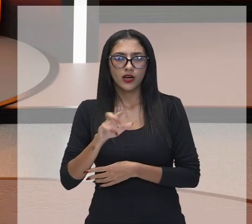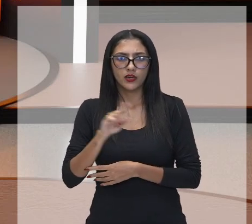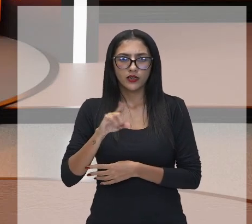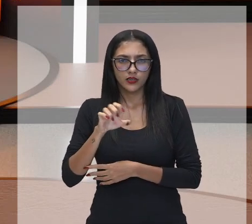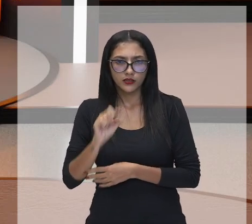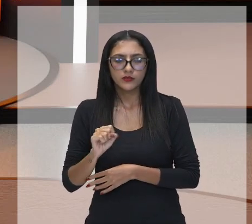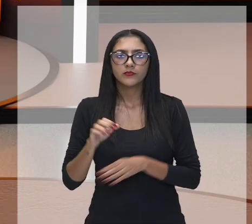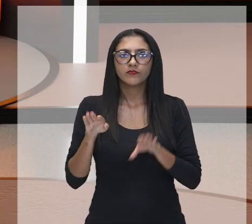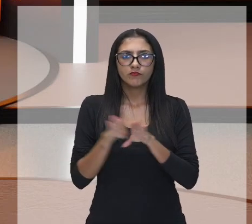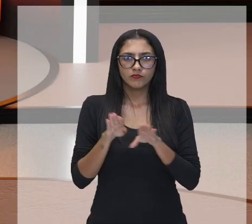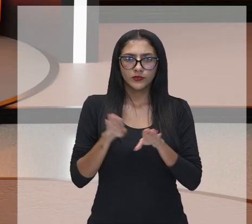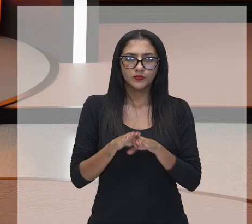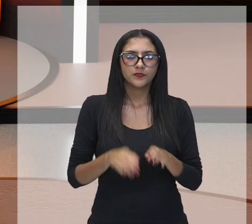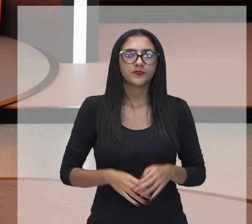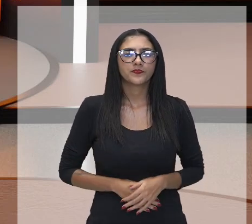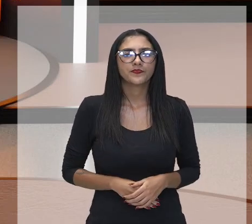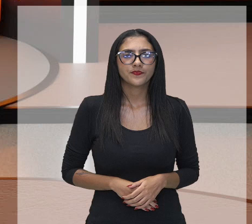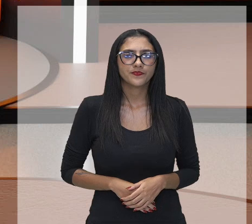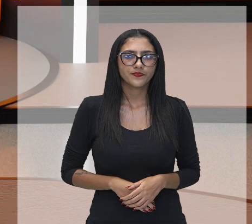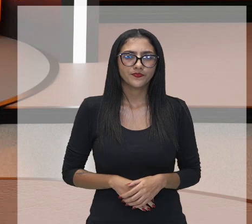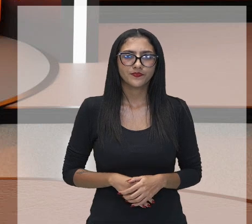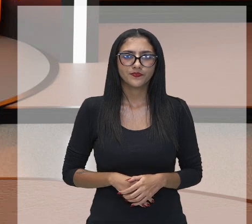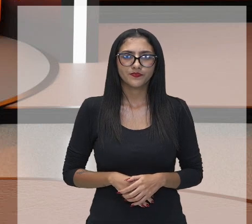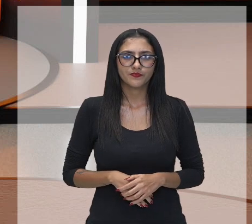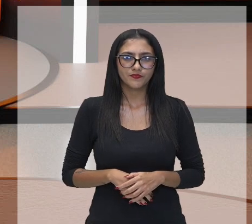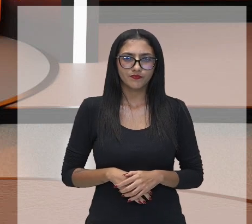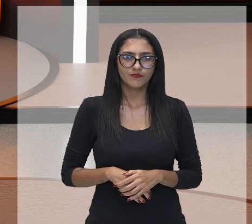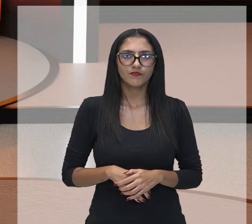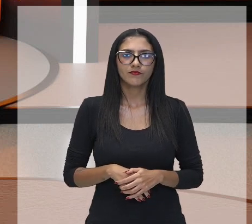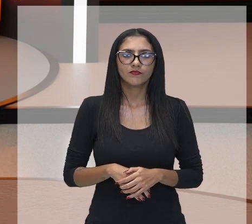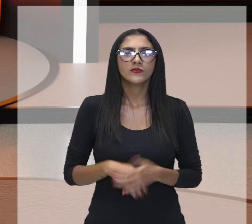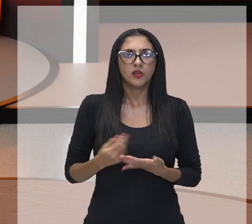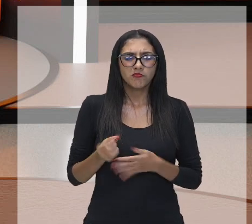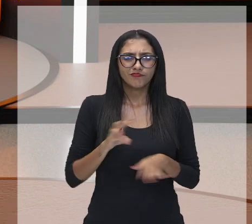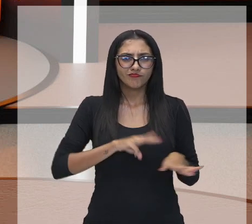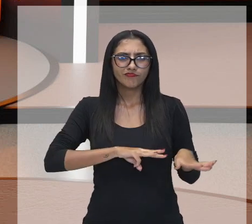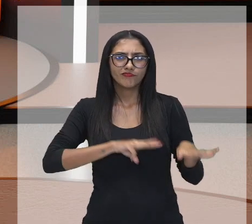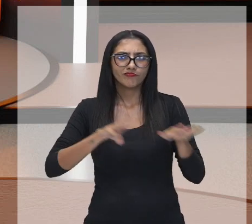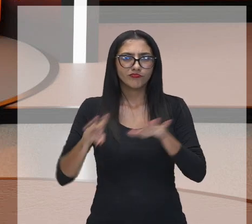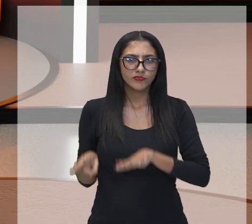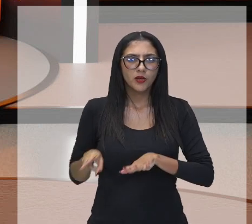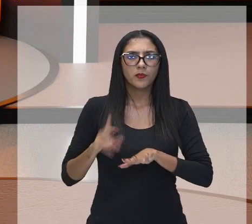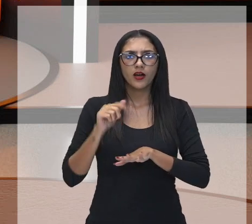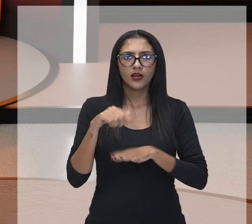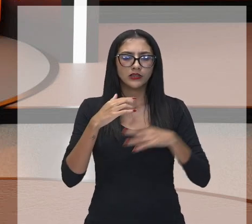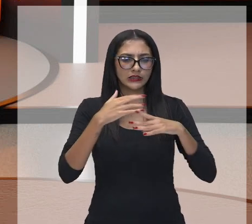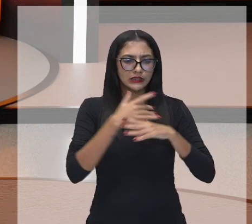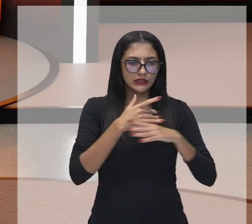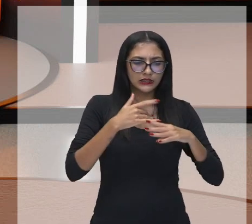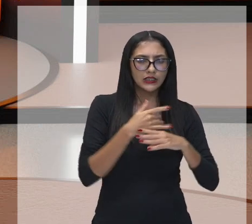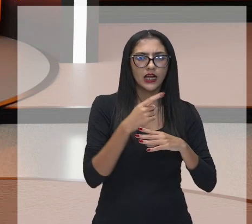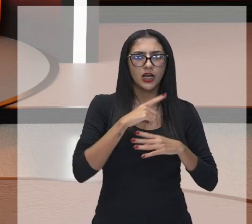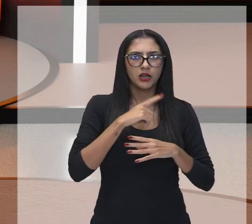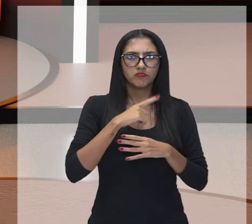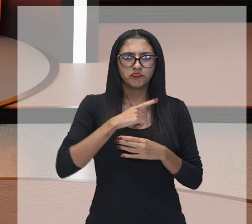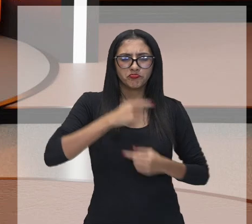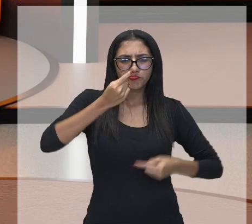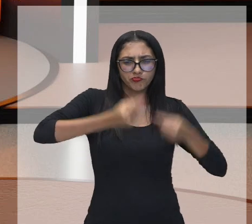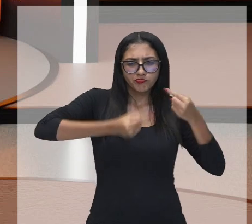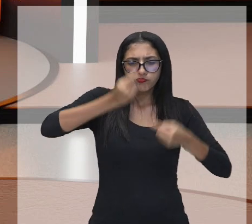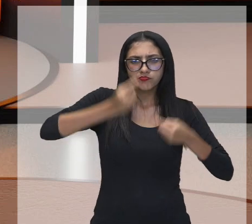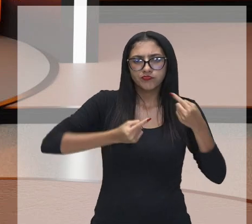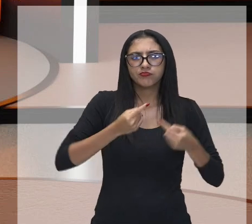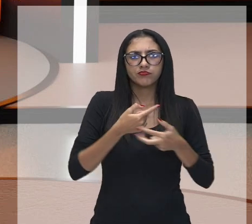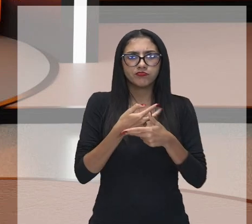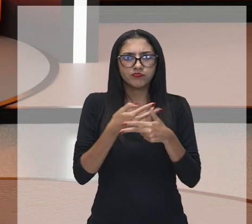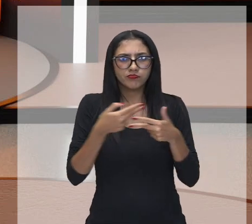líderes desse levante. Ao longo de 3 semanas, a cidade foi alvo de intensos confrontos com